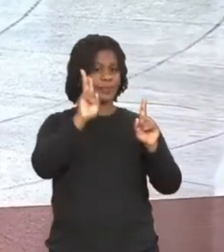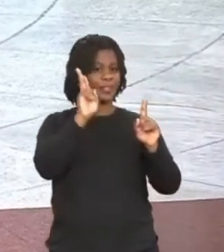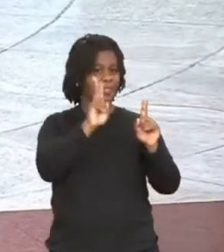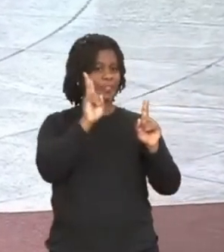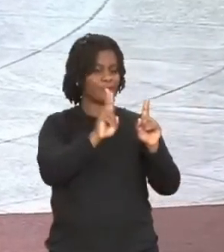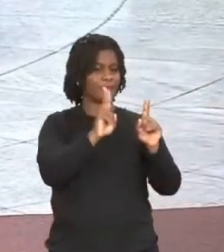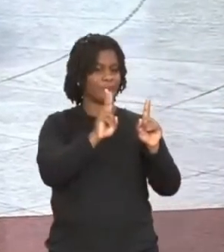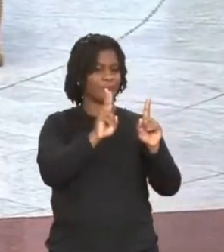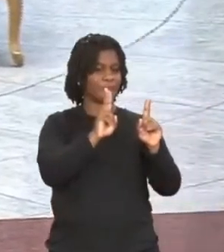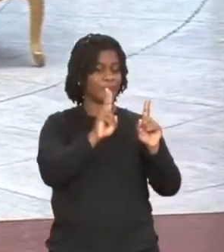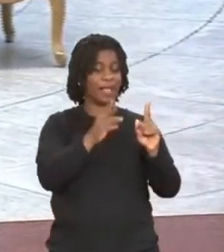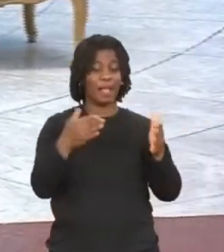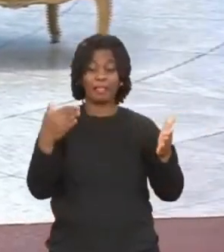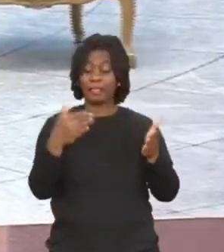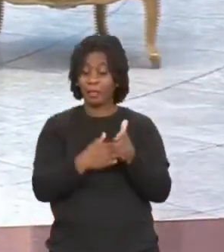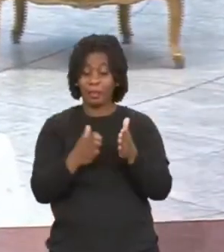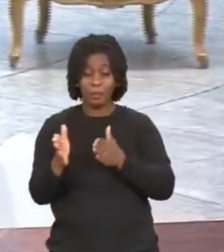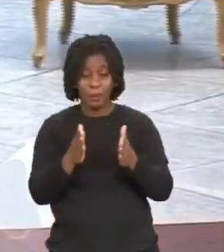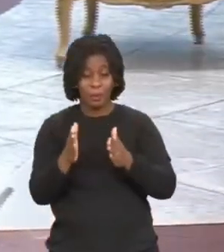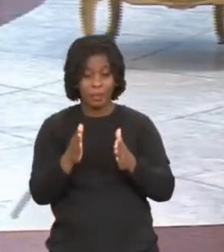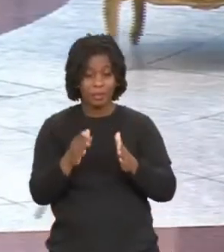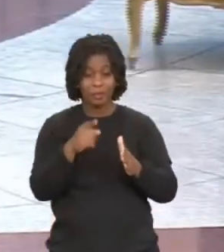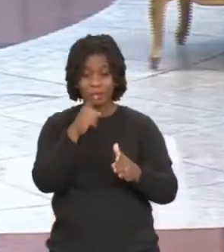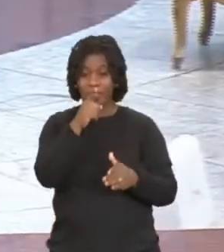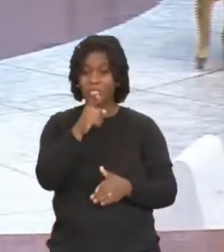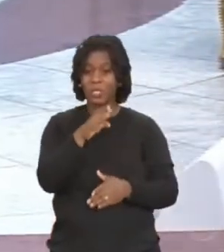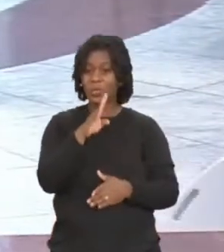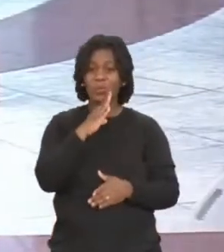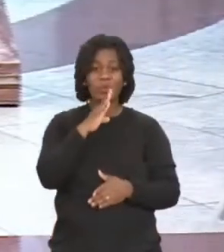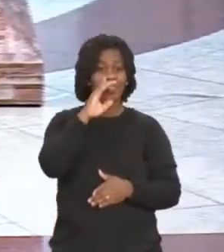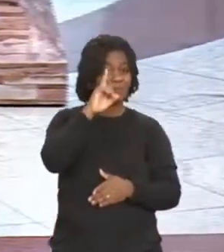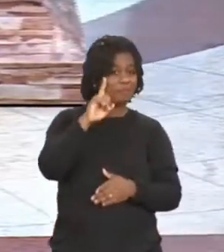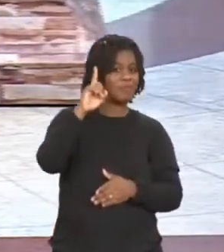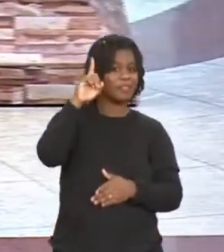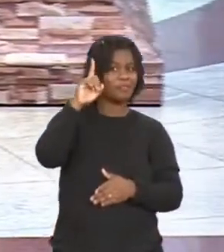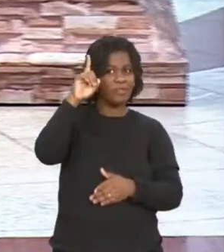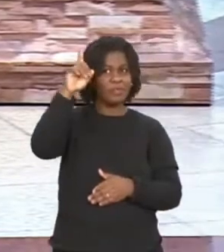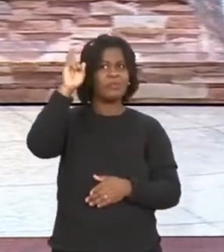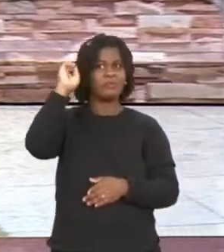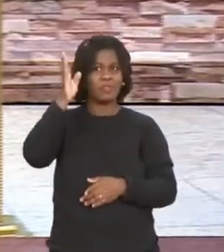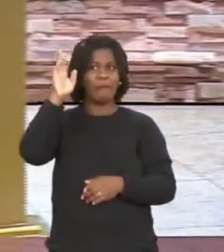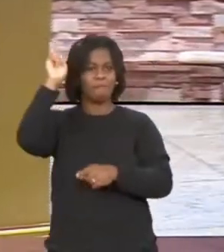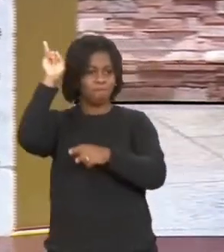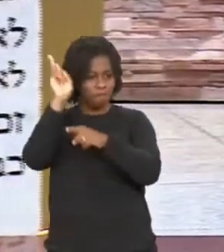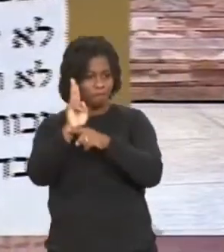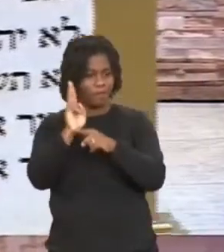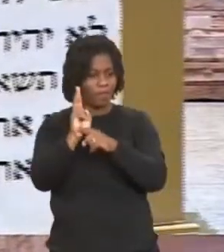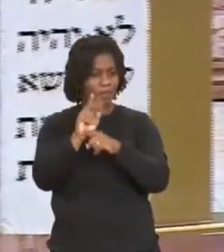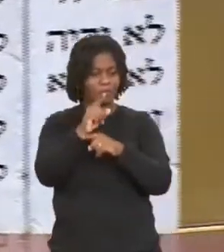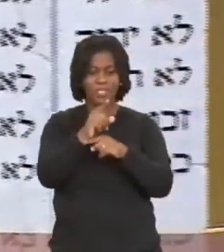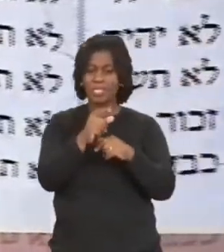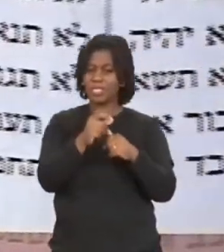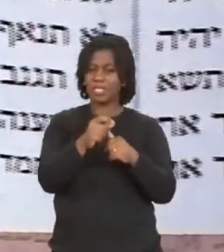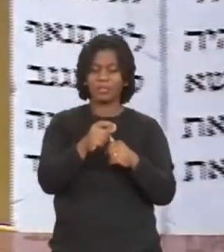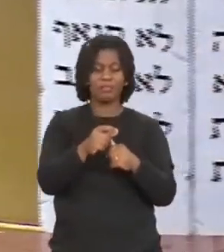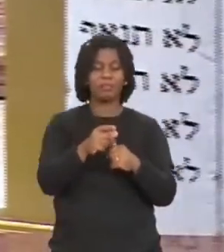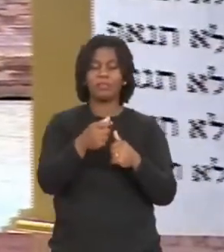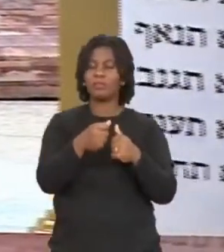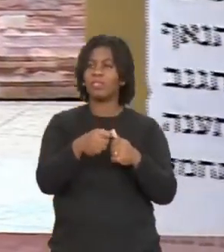até no momento que você não conhecia ele, que você não estava na presença